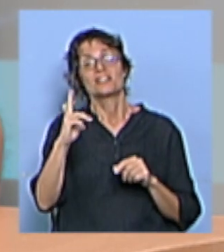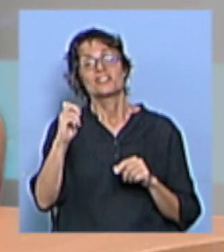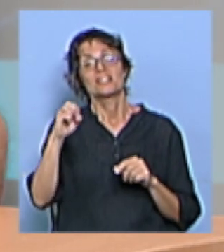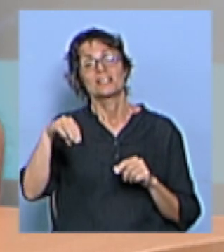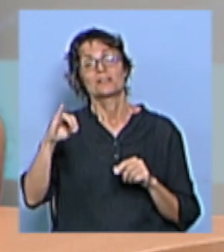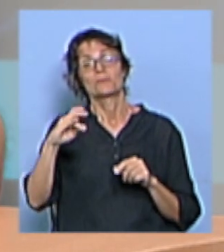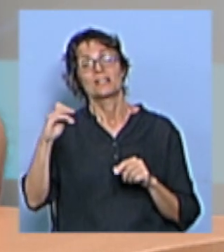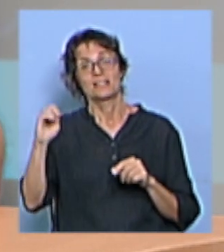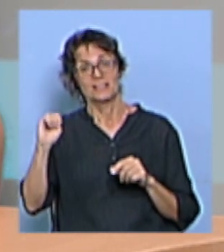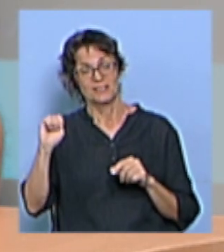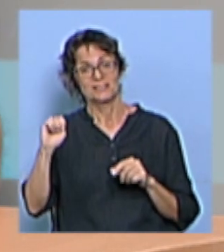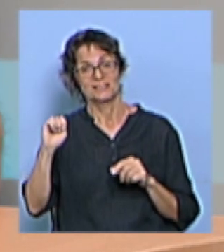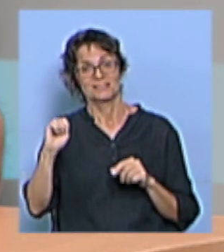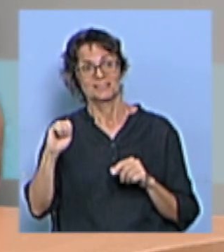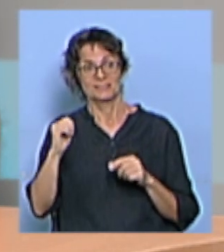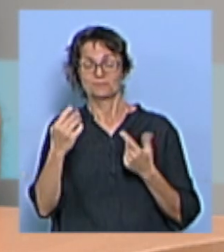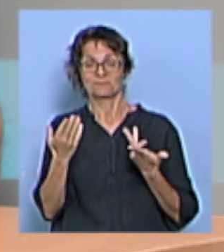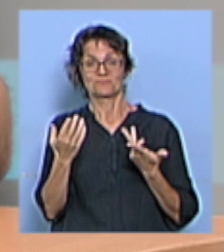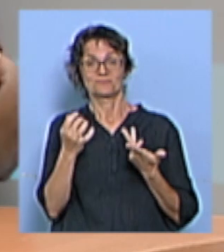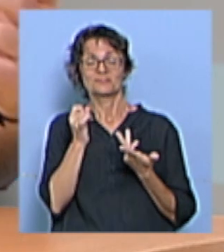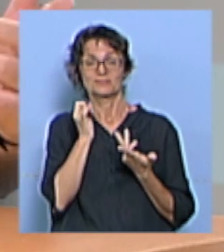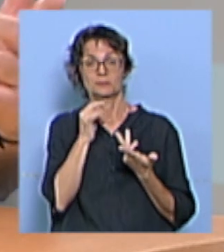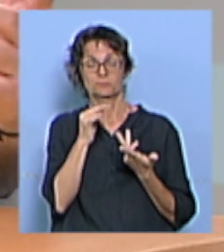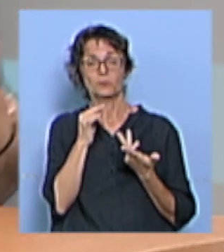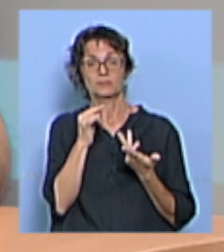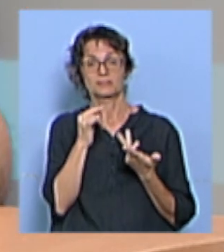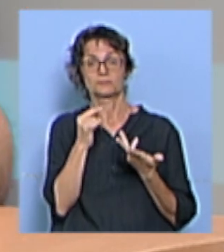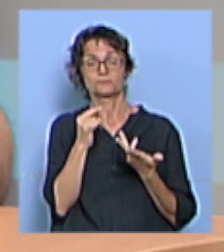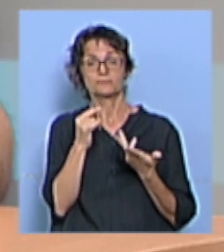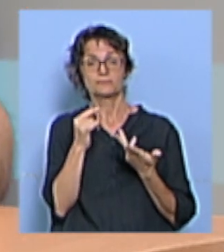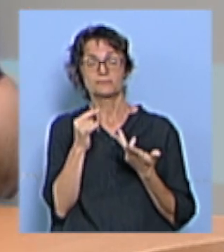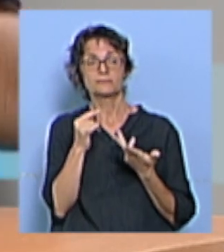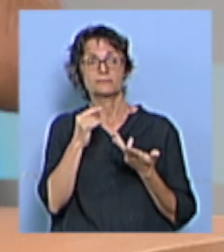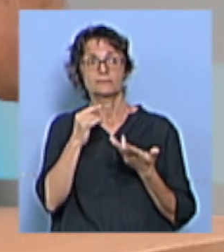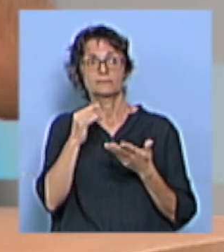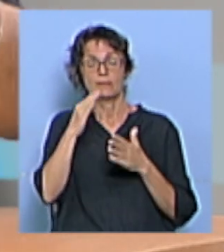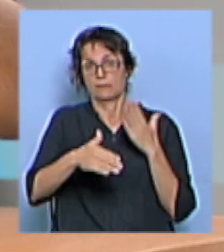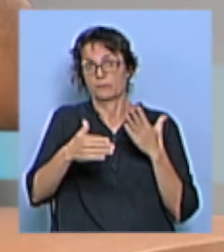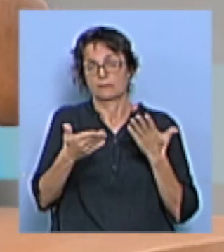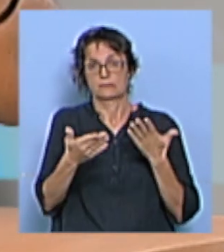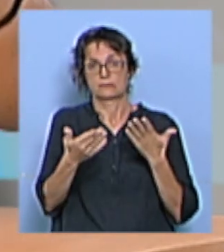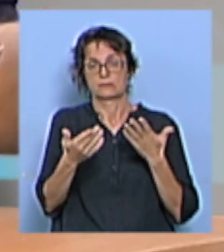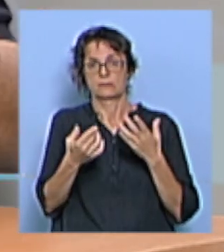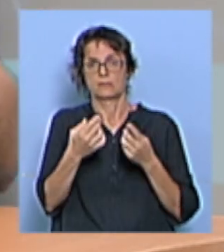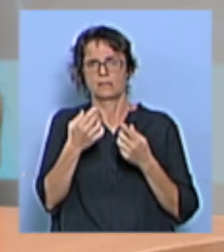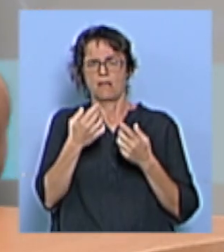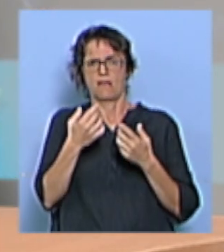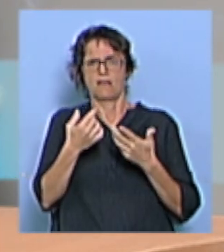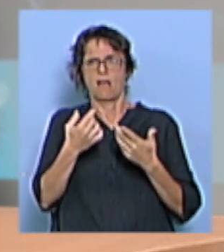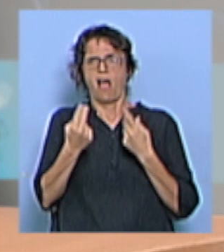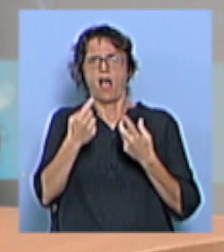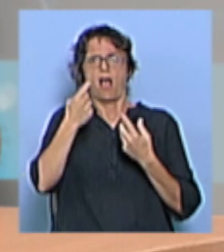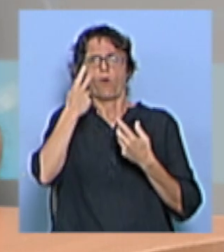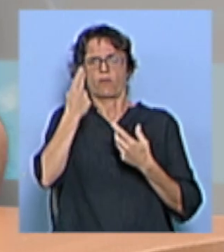Mas todos nós, qualquer cristão, pode sentir dificuldades na vida, ou por uma doença que aparece, ou uma incompreensão, ou uma perseguição até que é feita, ou, enfim,